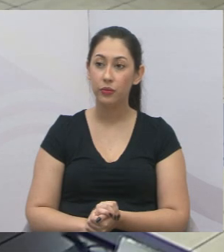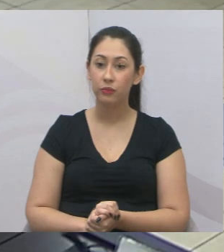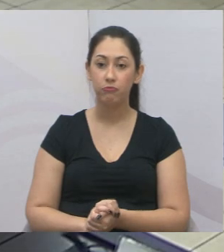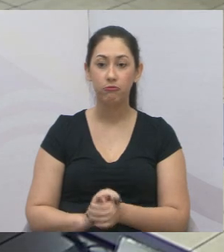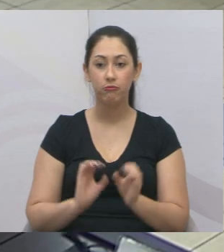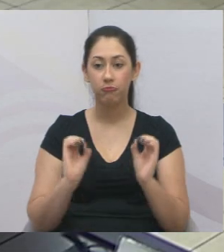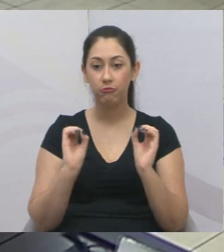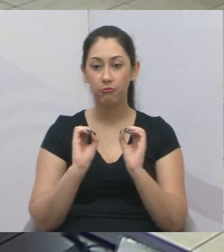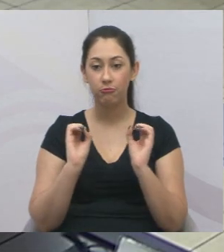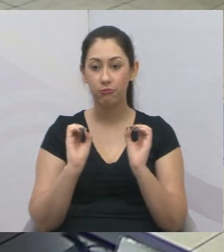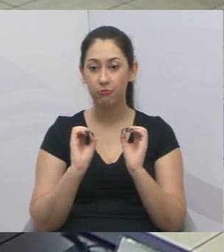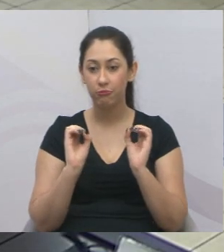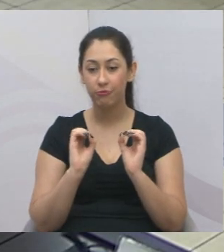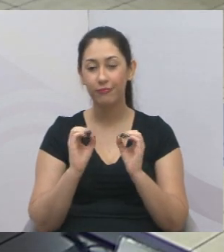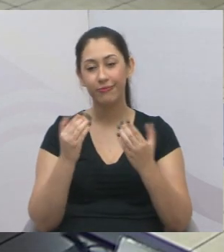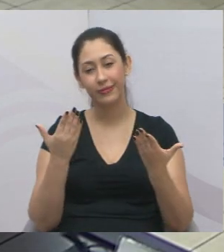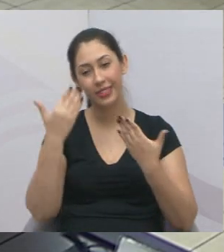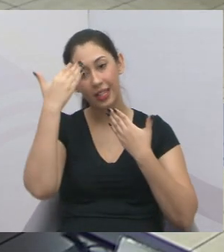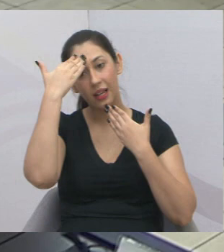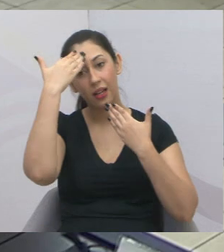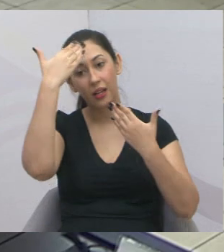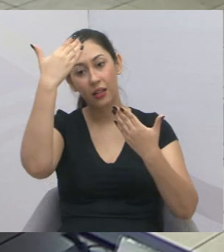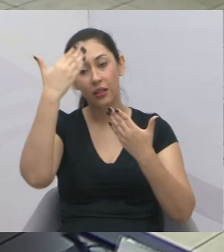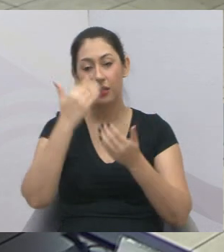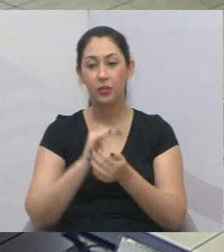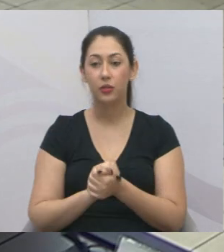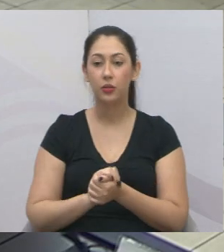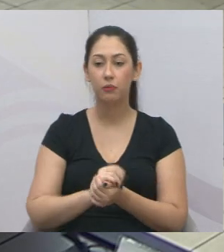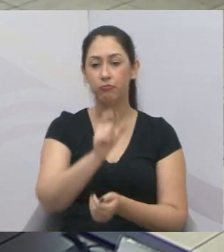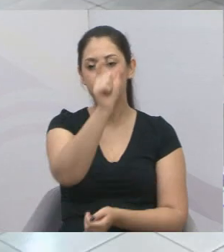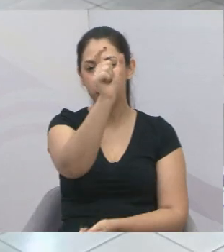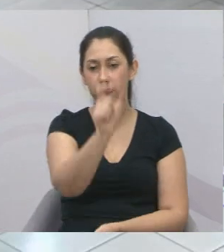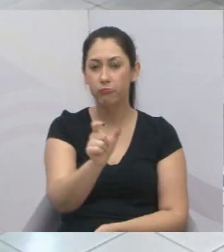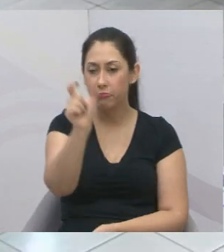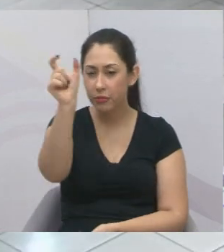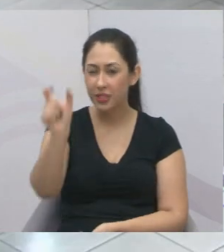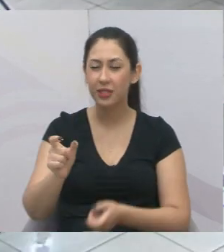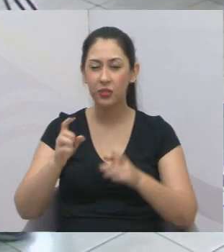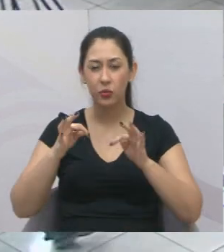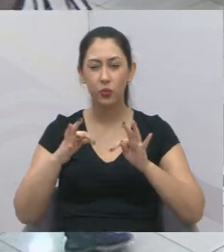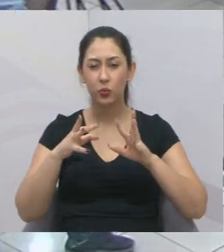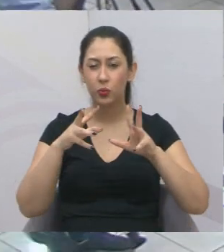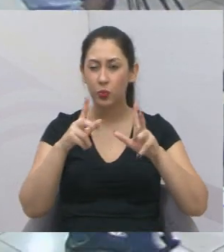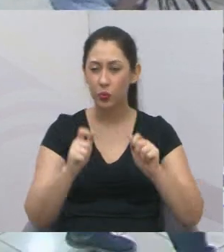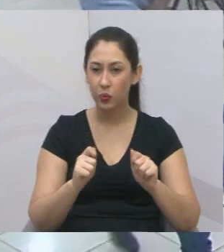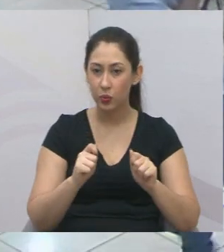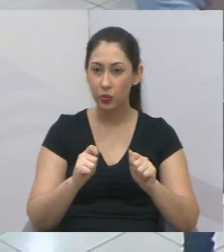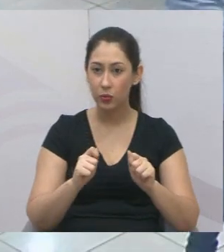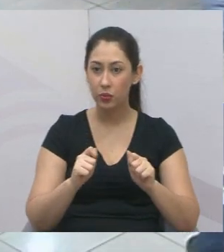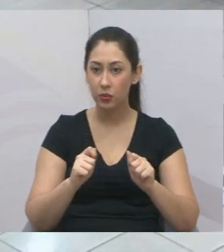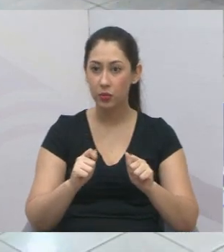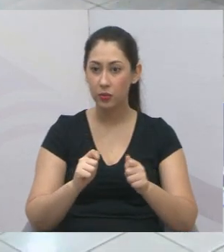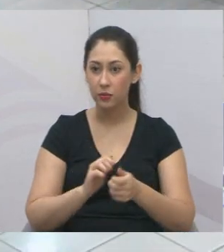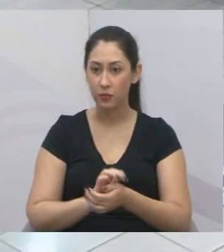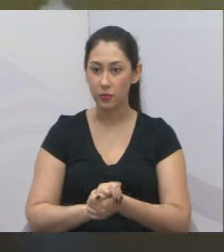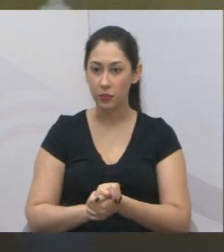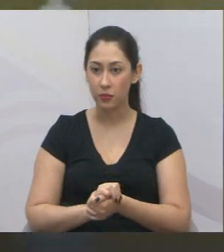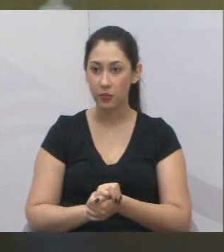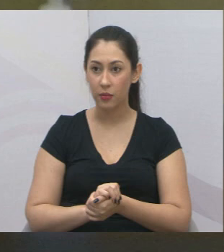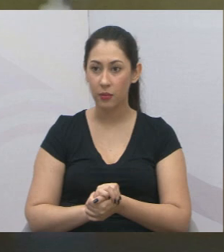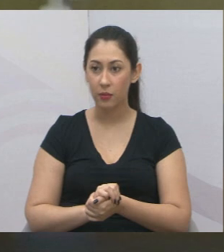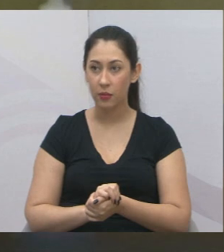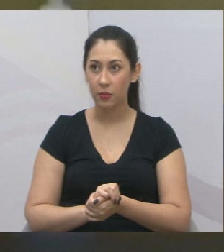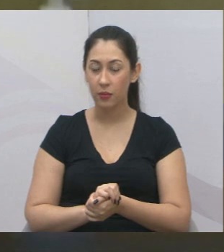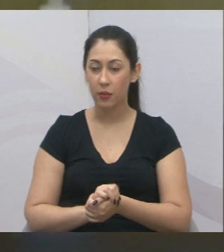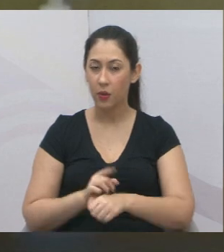Não havendo, agradeço aí a presença de todos, tá, e as às 8 horas e